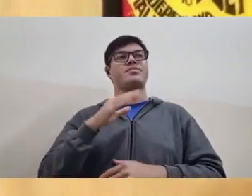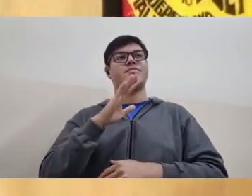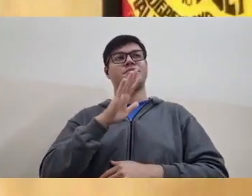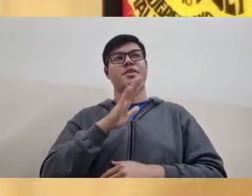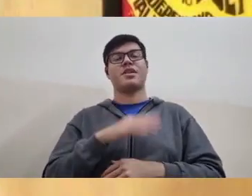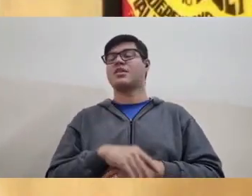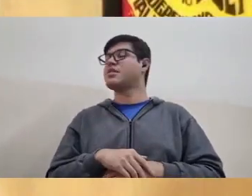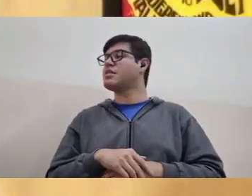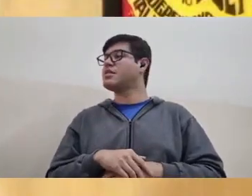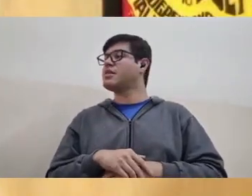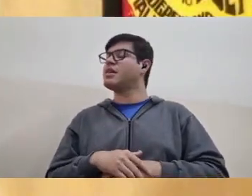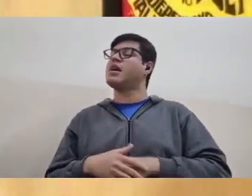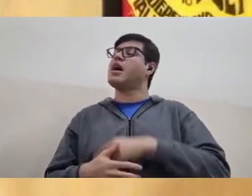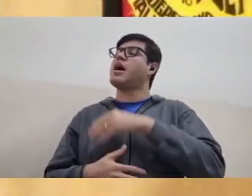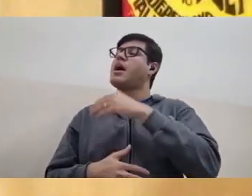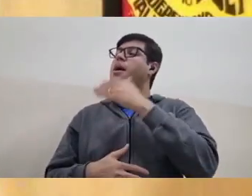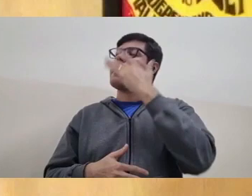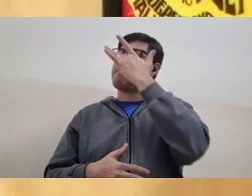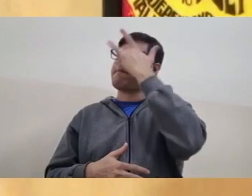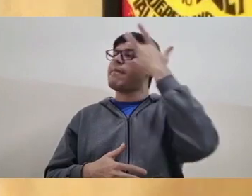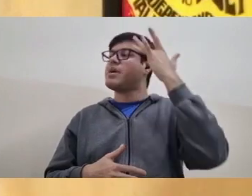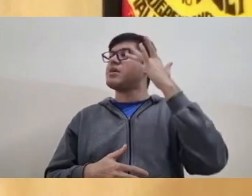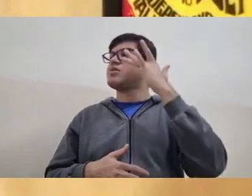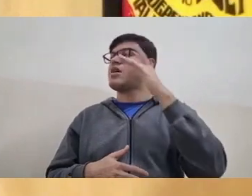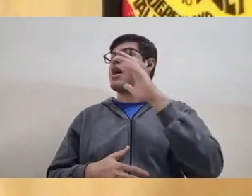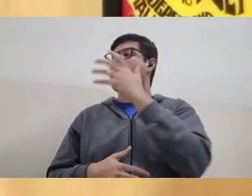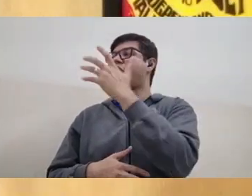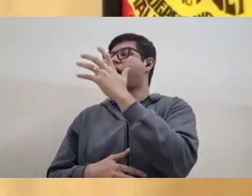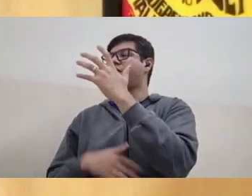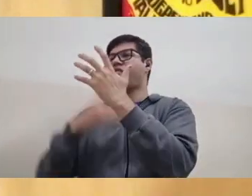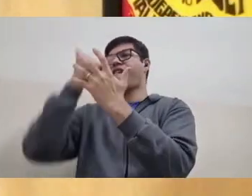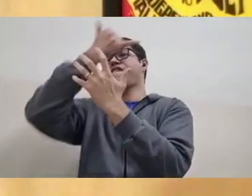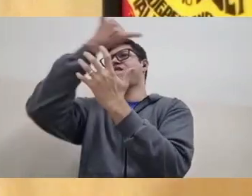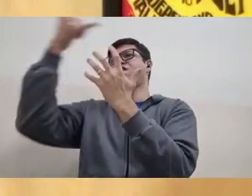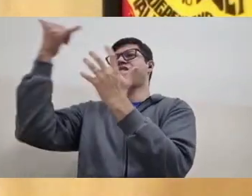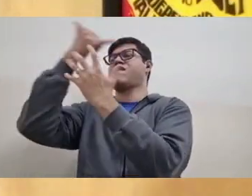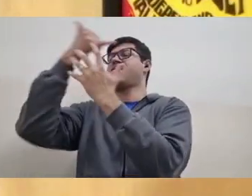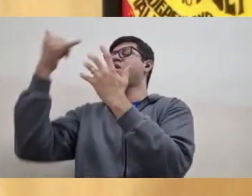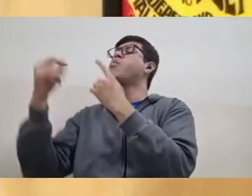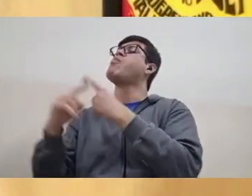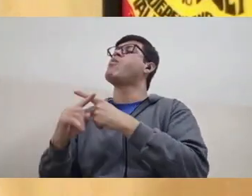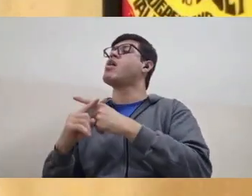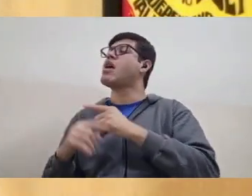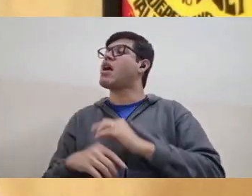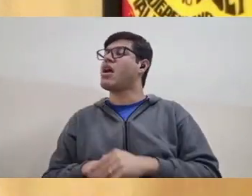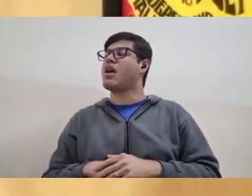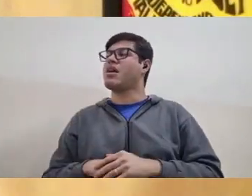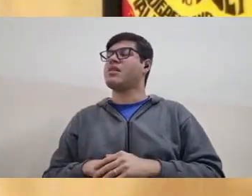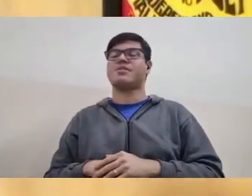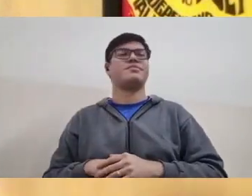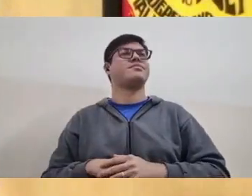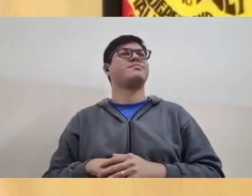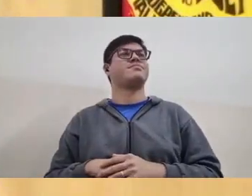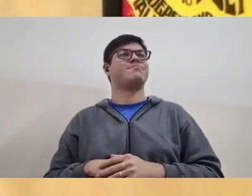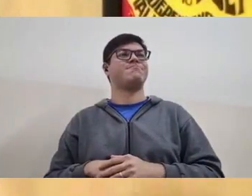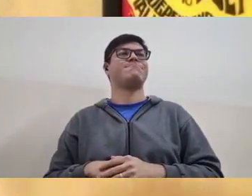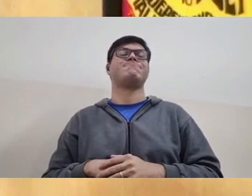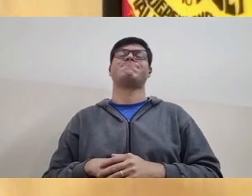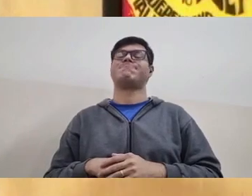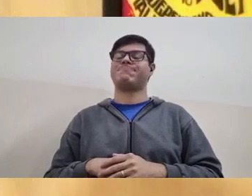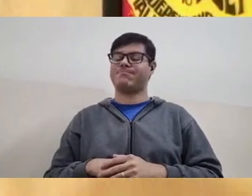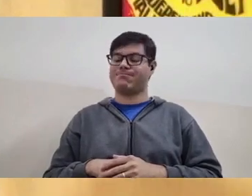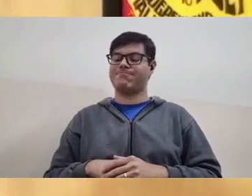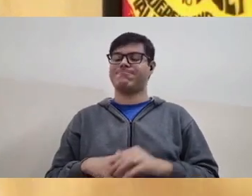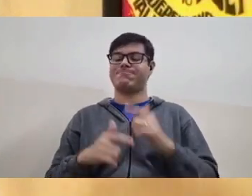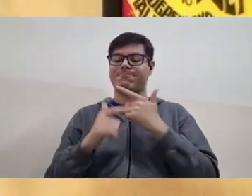fiação? Então, isso é um Gil, problema sério. rapaz, isso é um problema sério. O ficus, por exemplo, nossa, devia ser erradicado também o